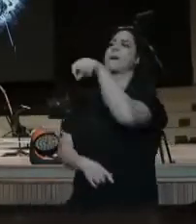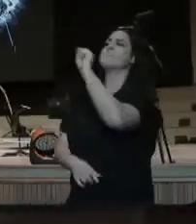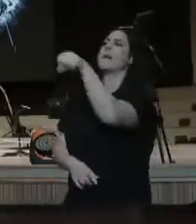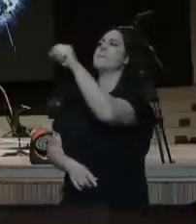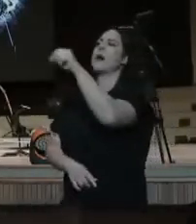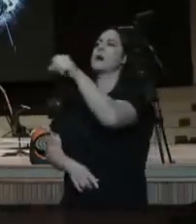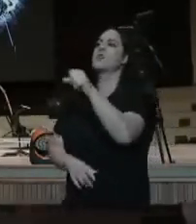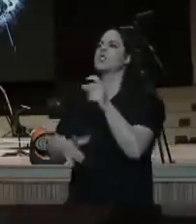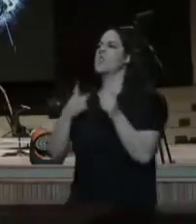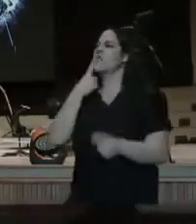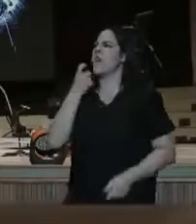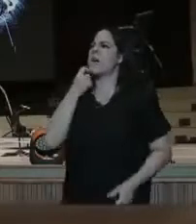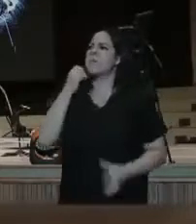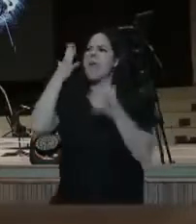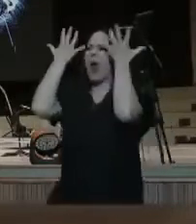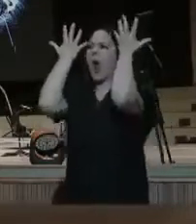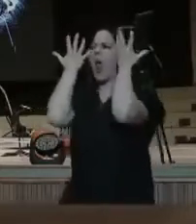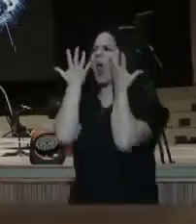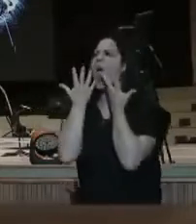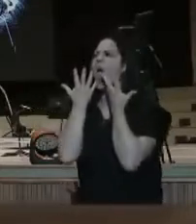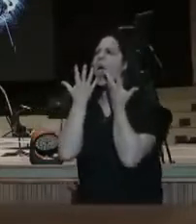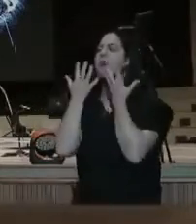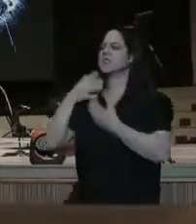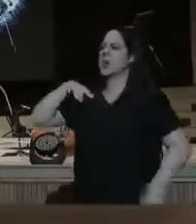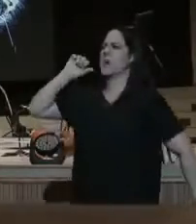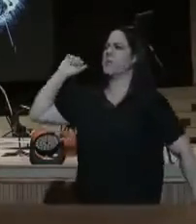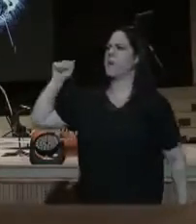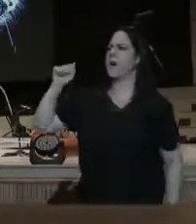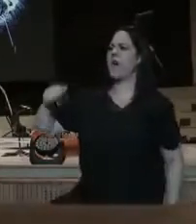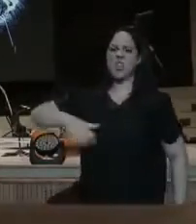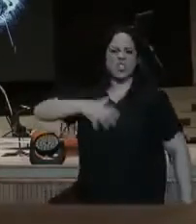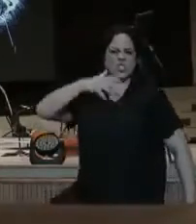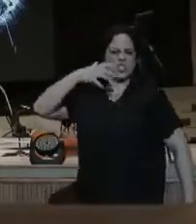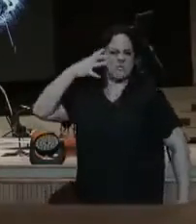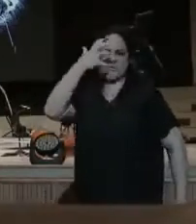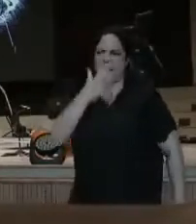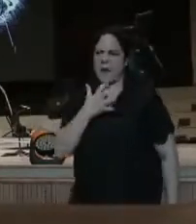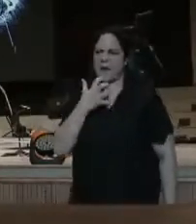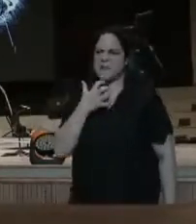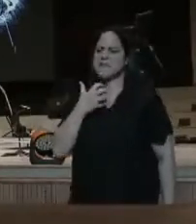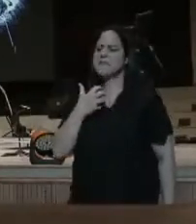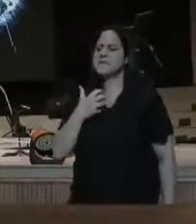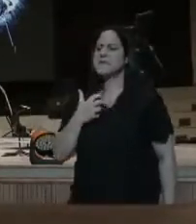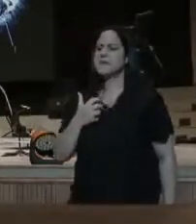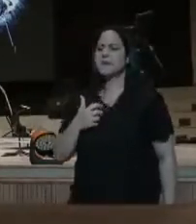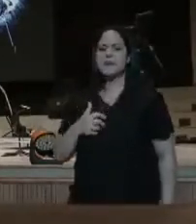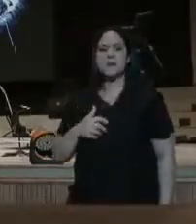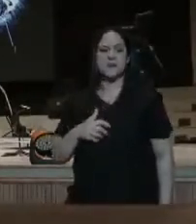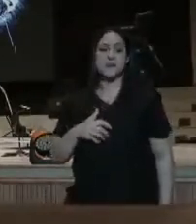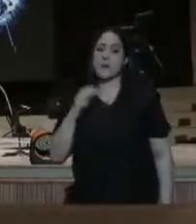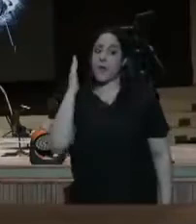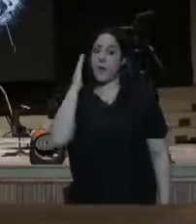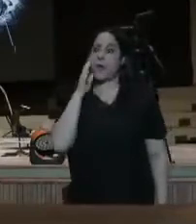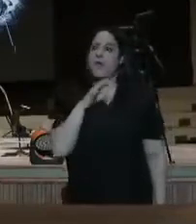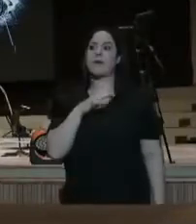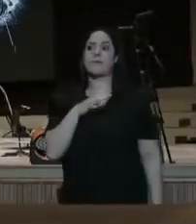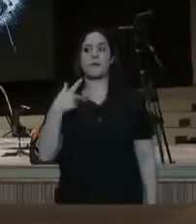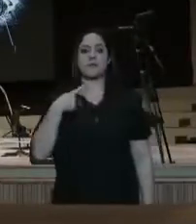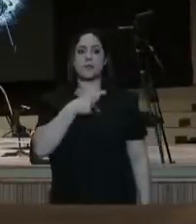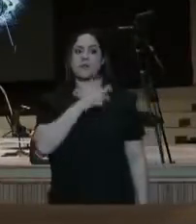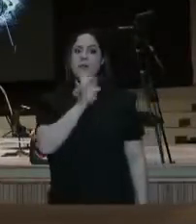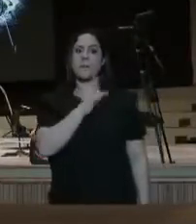entrou vermelha indignada ela entrou zangada necessário esse é o terror dos pastores